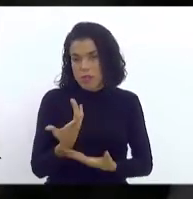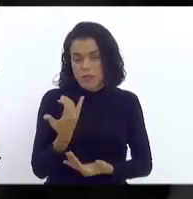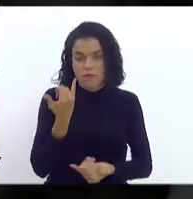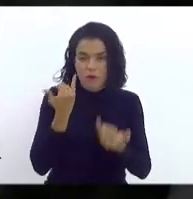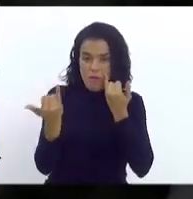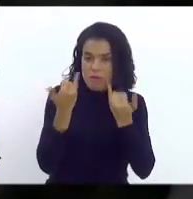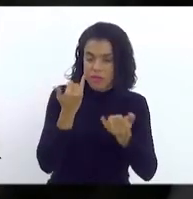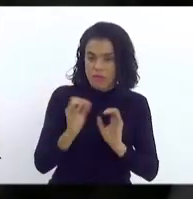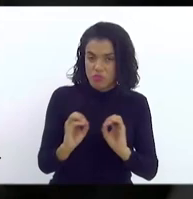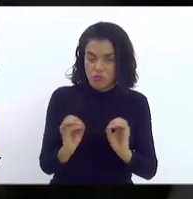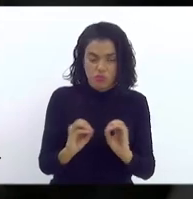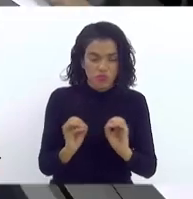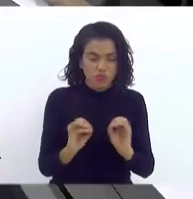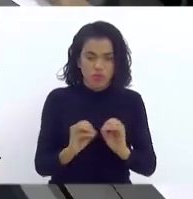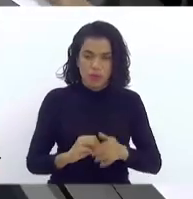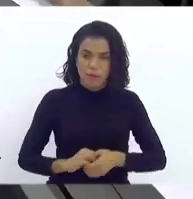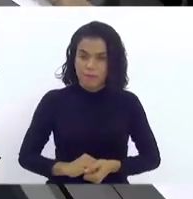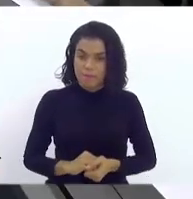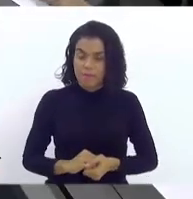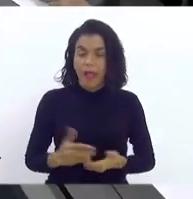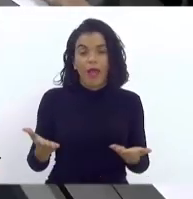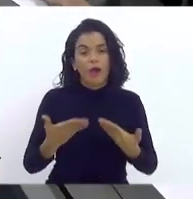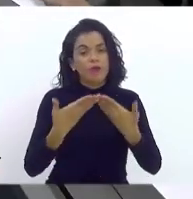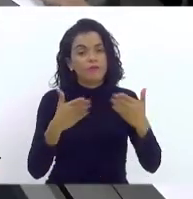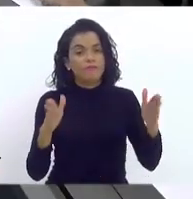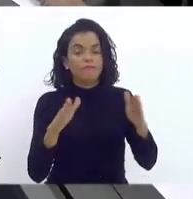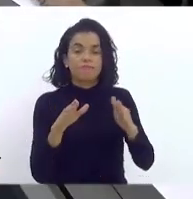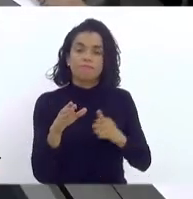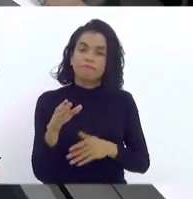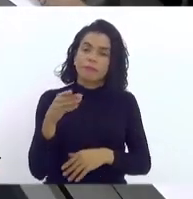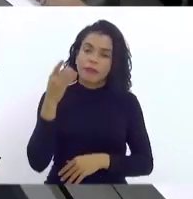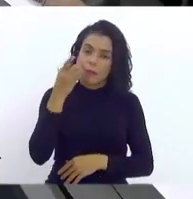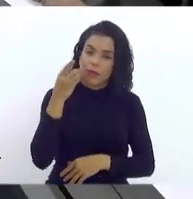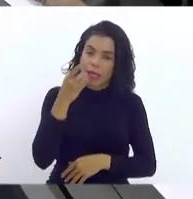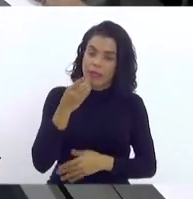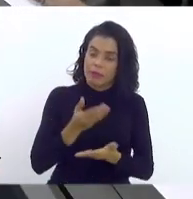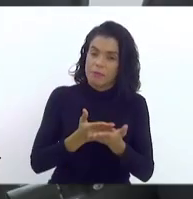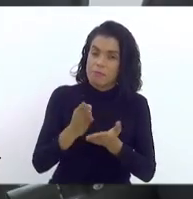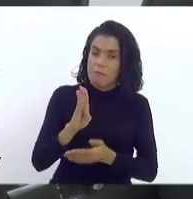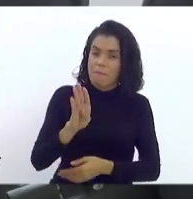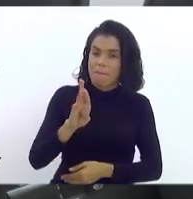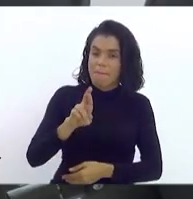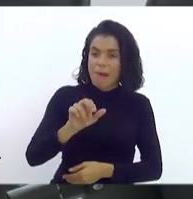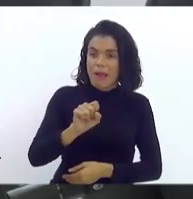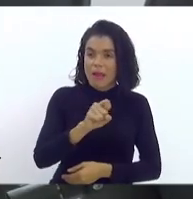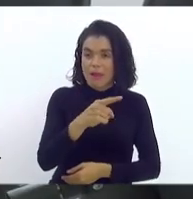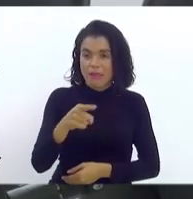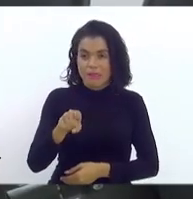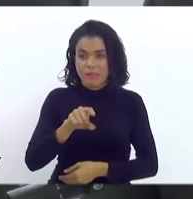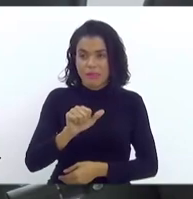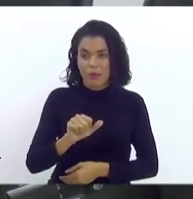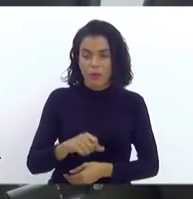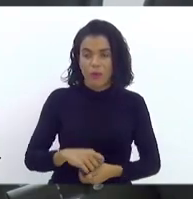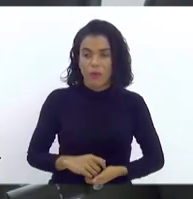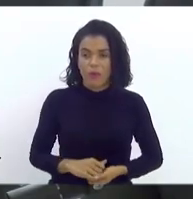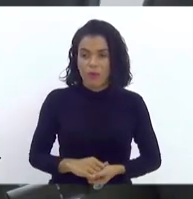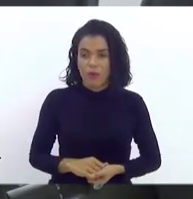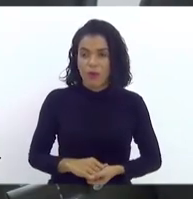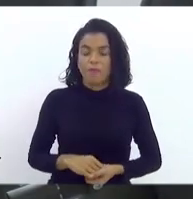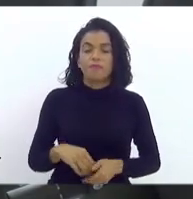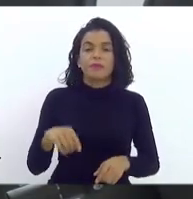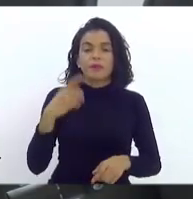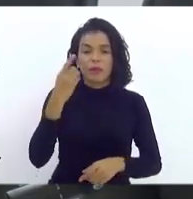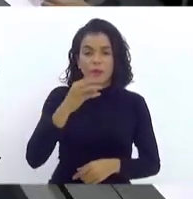tipo de prática na companhia. Tá, ok. Vou abrir a palavra para os deputados, iniciar pelo deputado Brazão, que foi o primeiro que se inscreveu, deputado